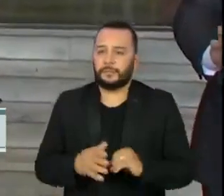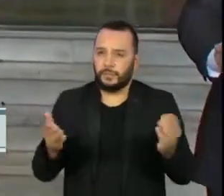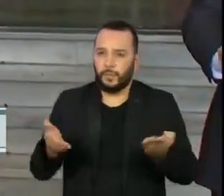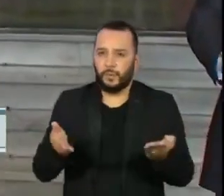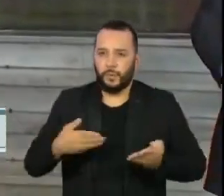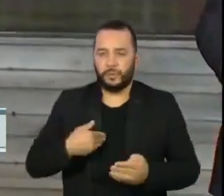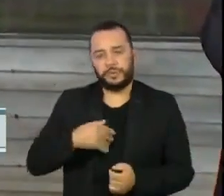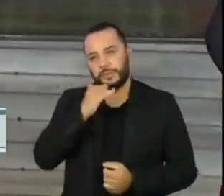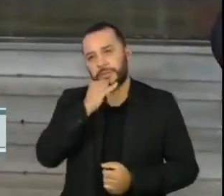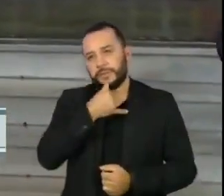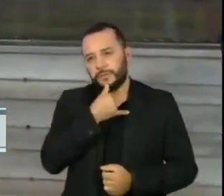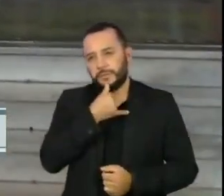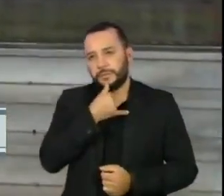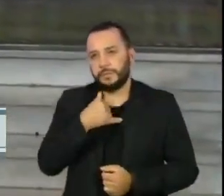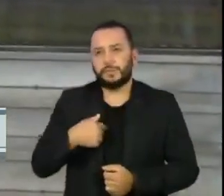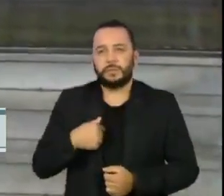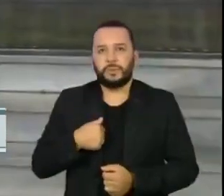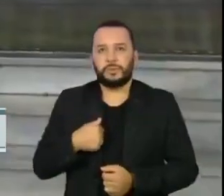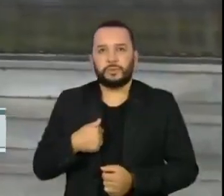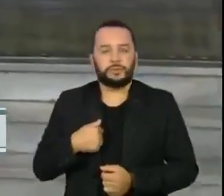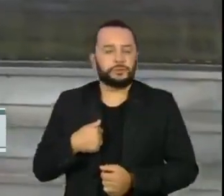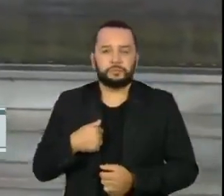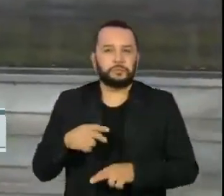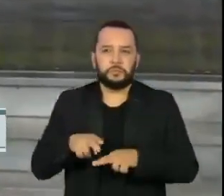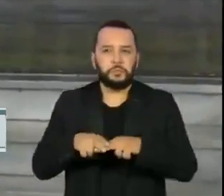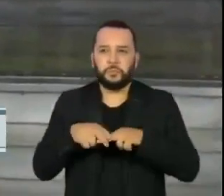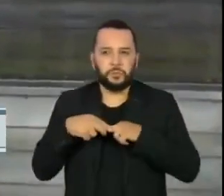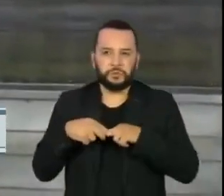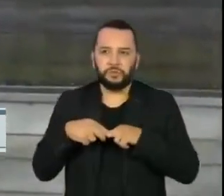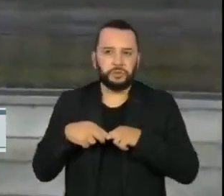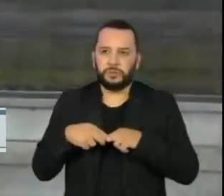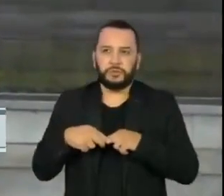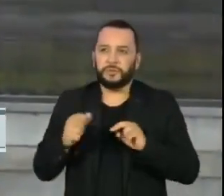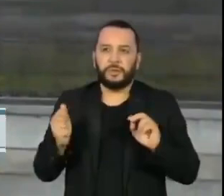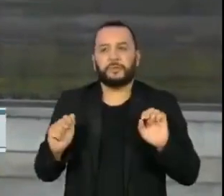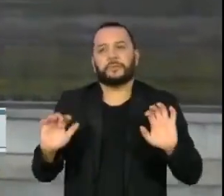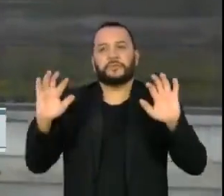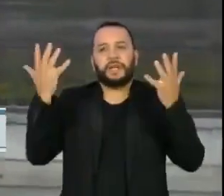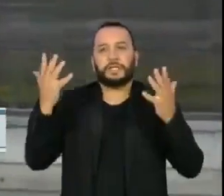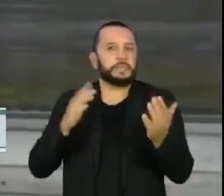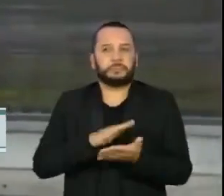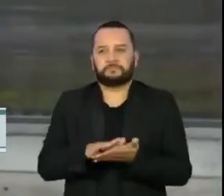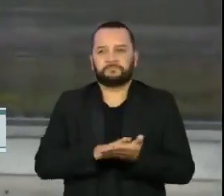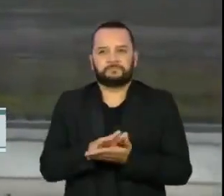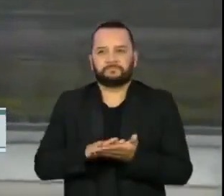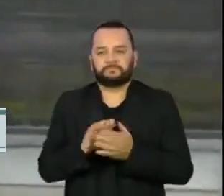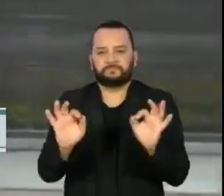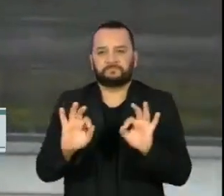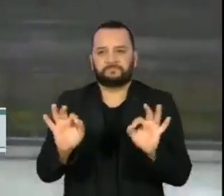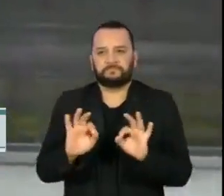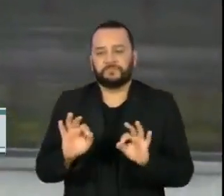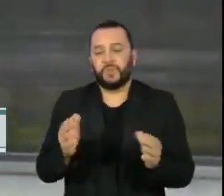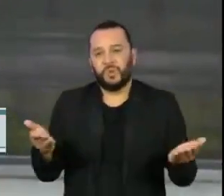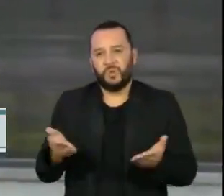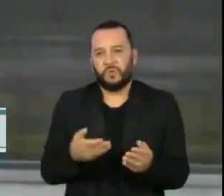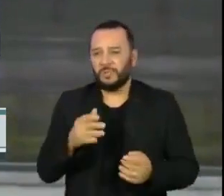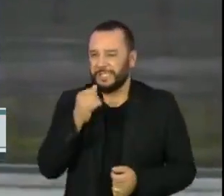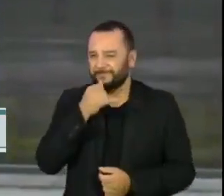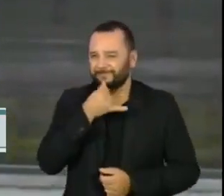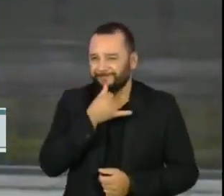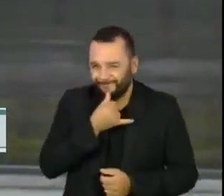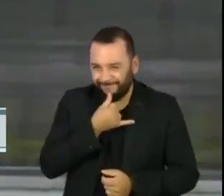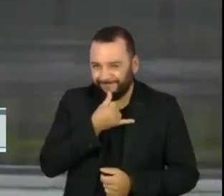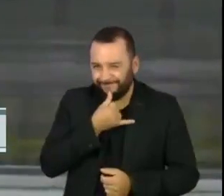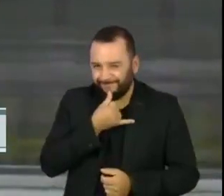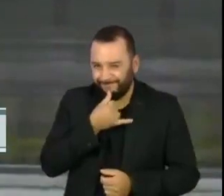Hoje, infelizmente, não temos nenhuma razão de qualquer tipo de celebração, ao contrário, de profunda tristeza. O